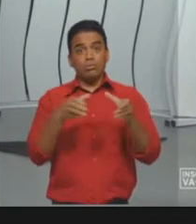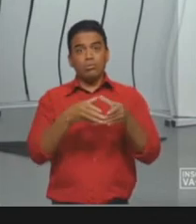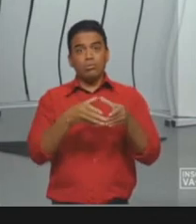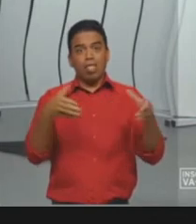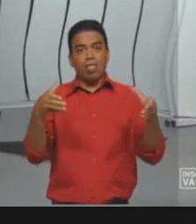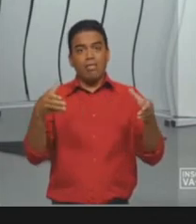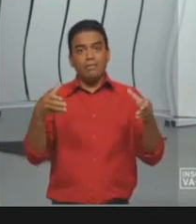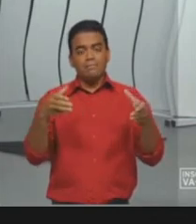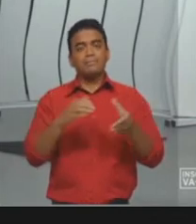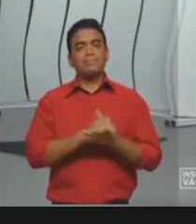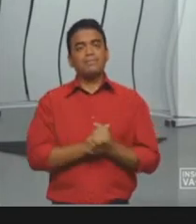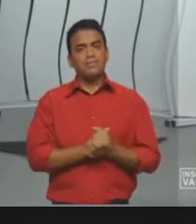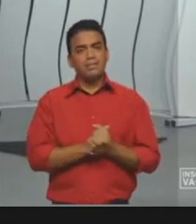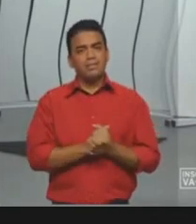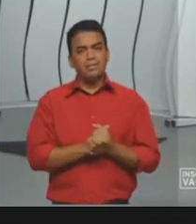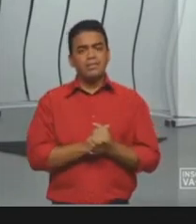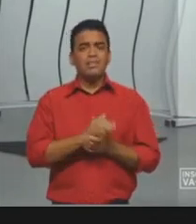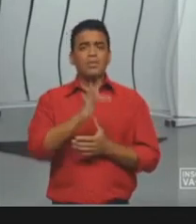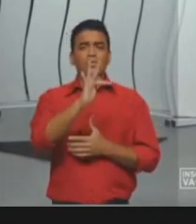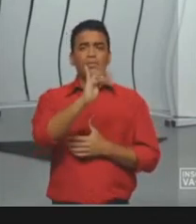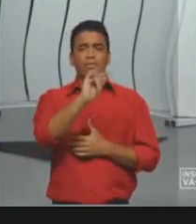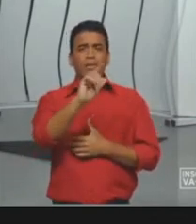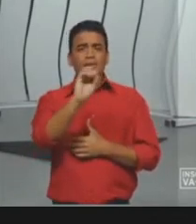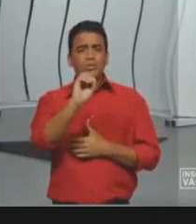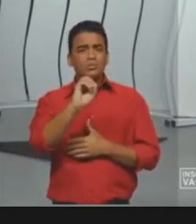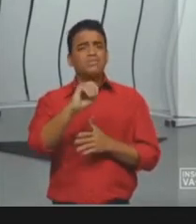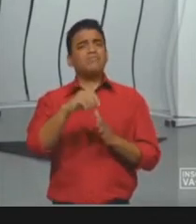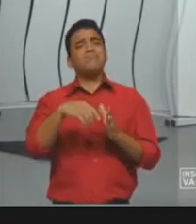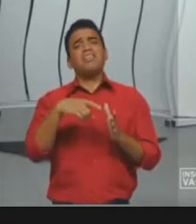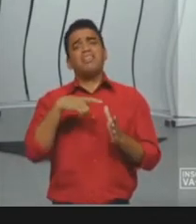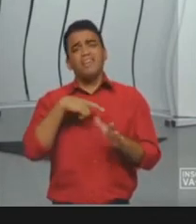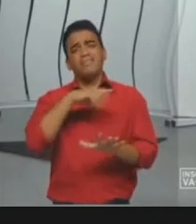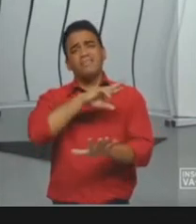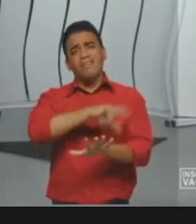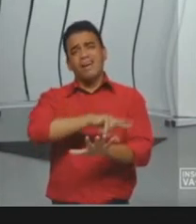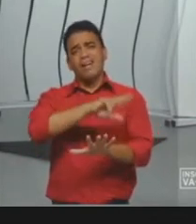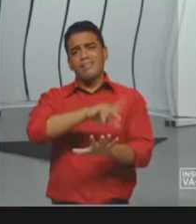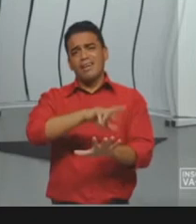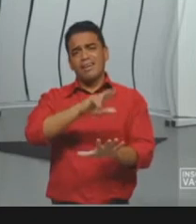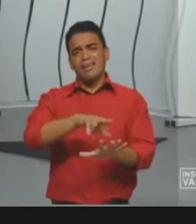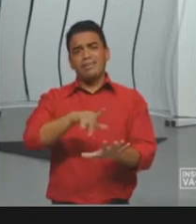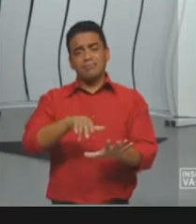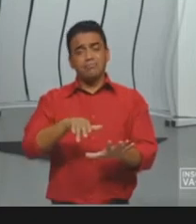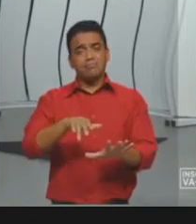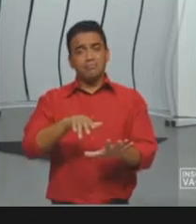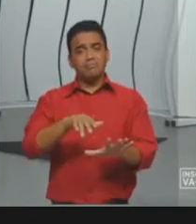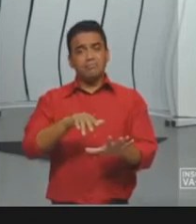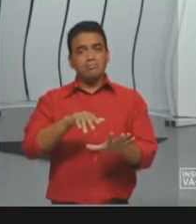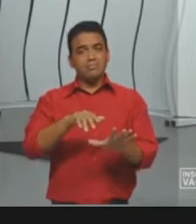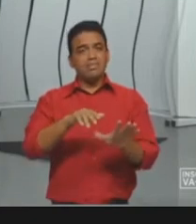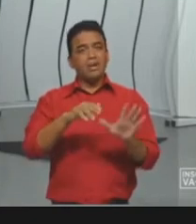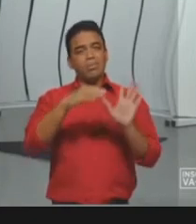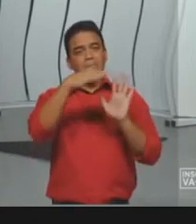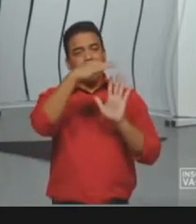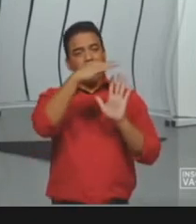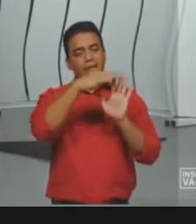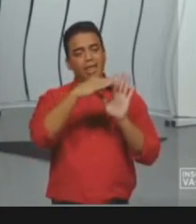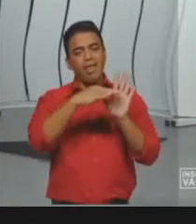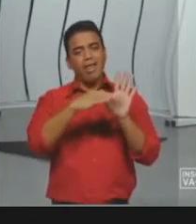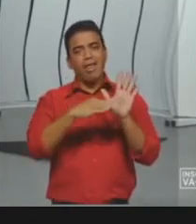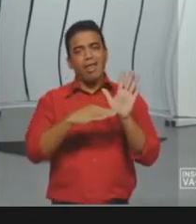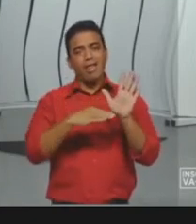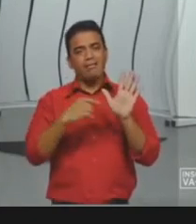só desse pode ter várias classes dentro dele. Então, cada vez que você vai andando aqui nessa categorização aqui, ó,